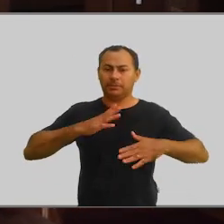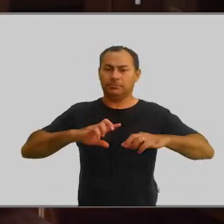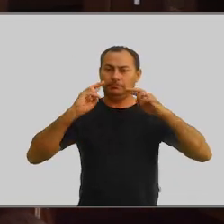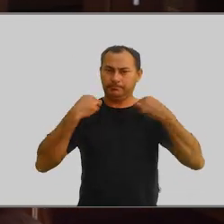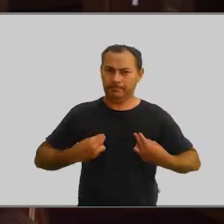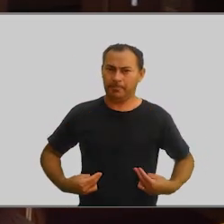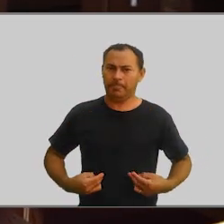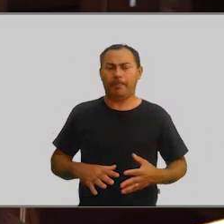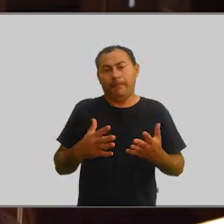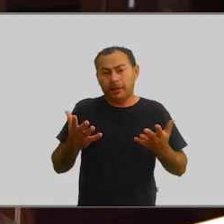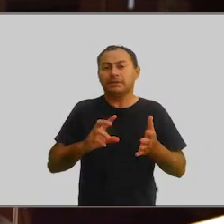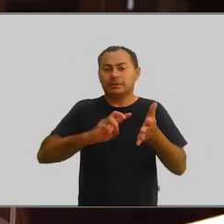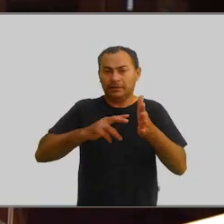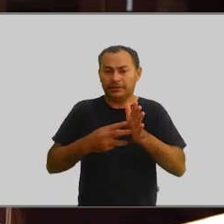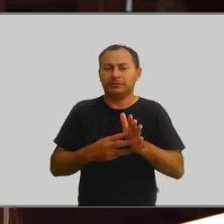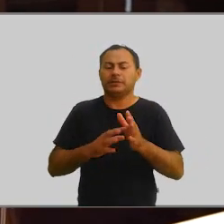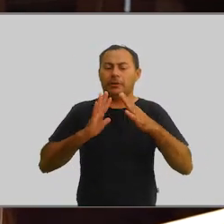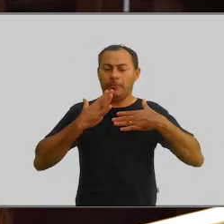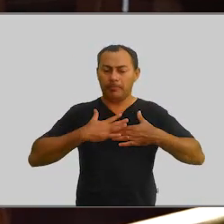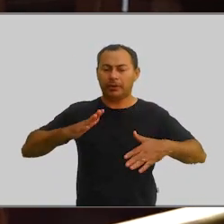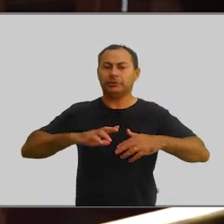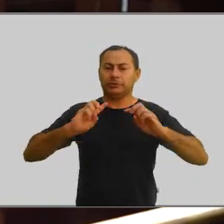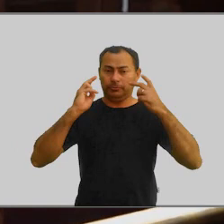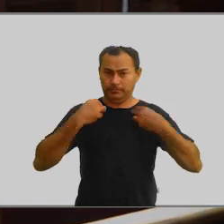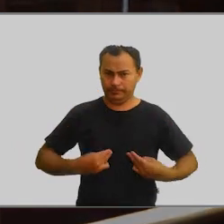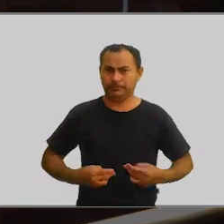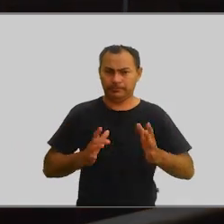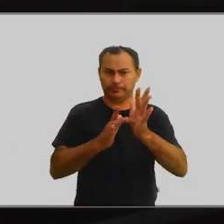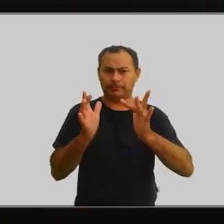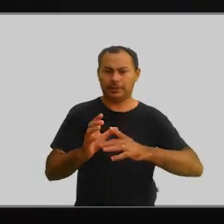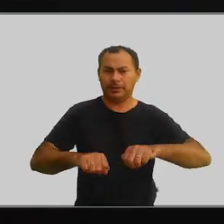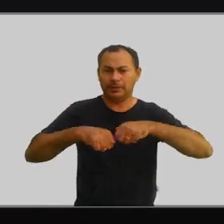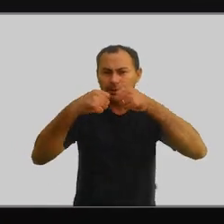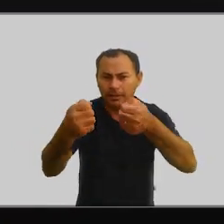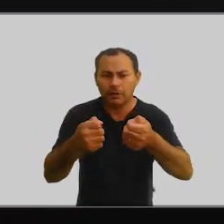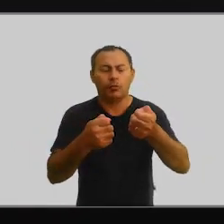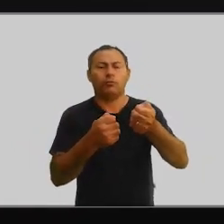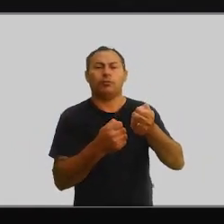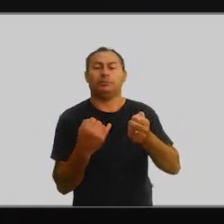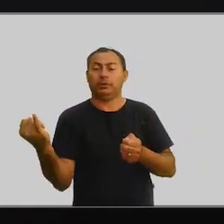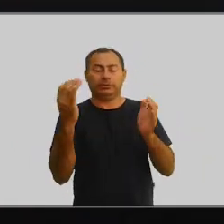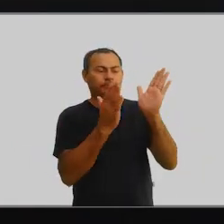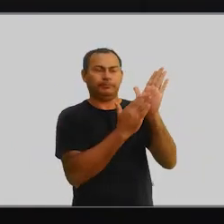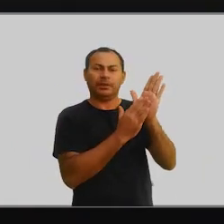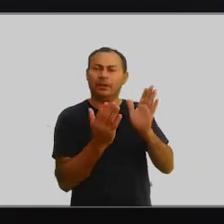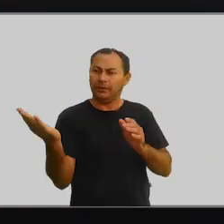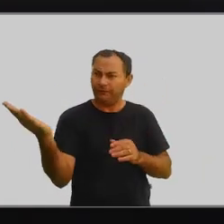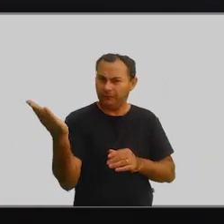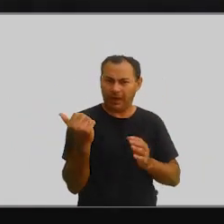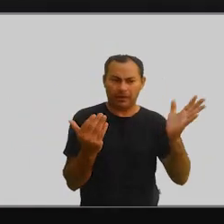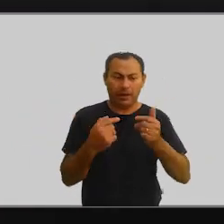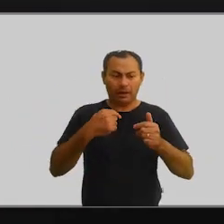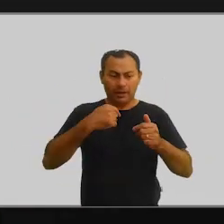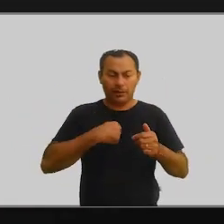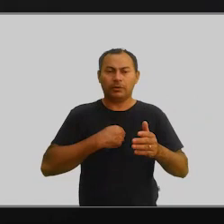e humildes. É isso que significa ser manso e humilde. Jesus nos deu uma grande promessa. Venham a